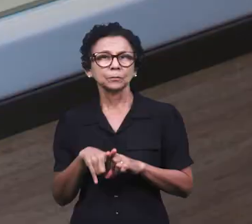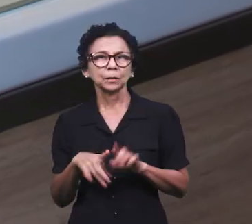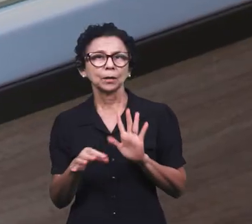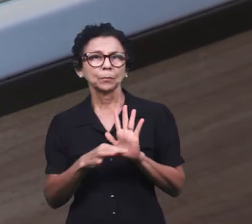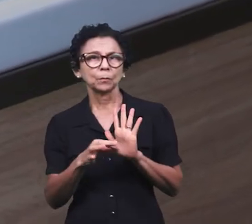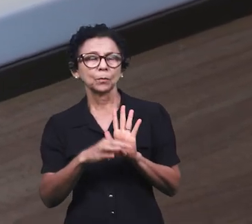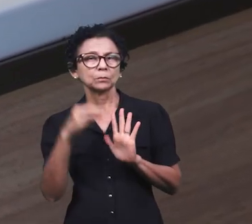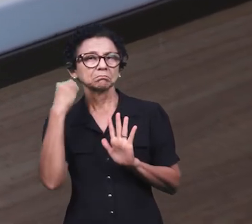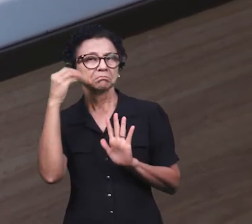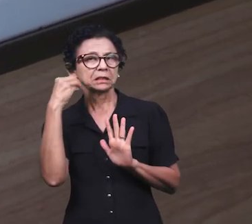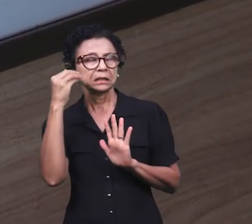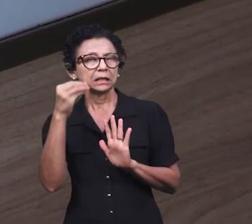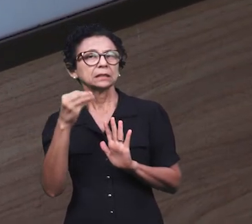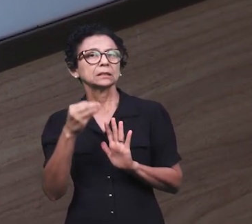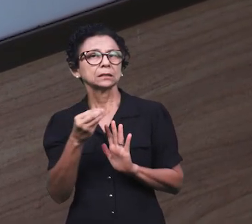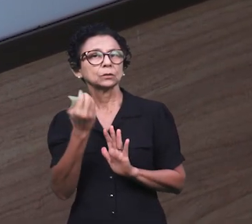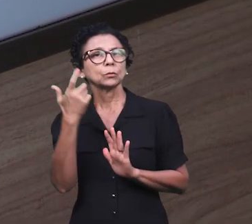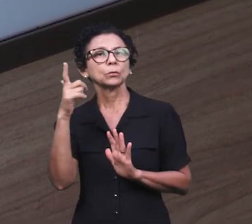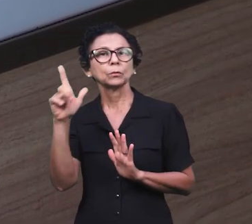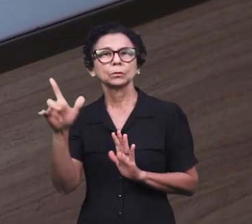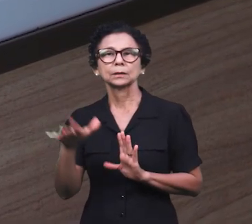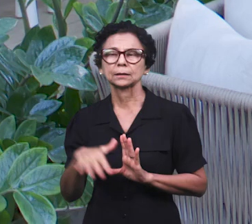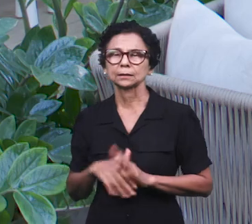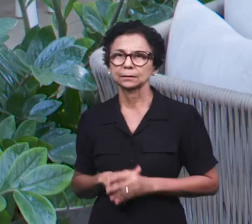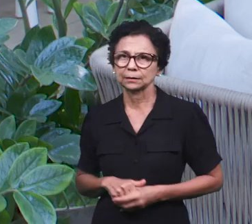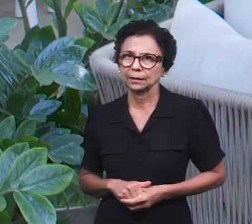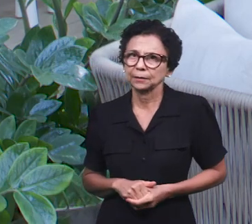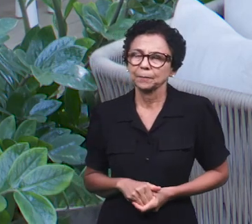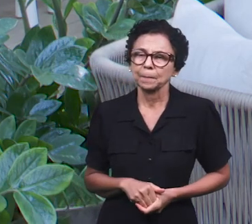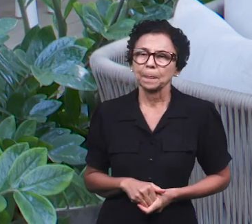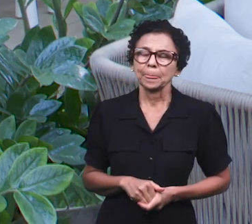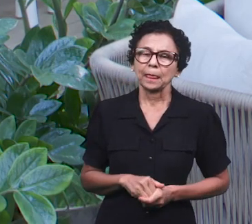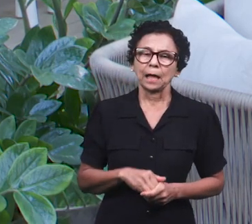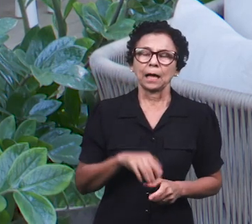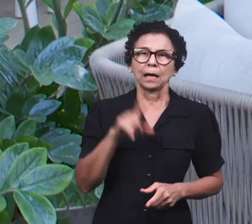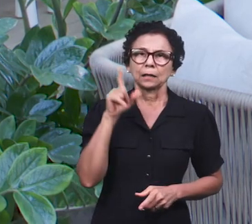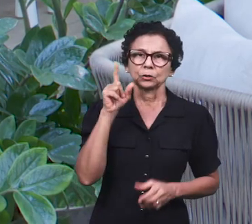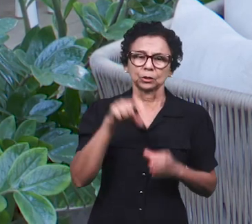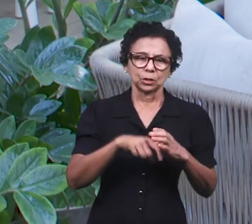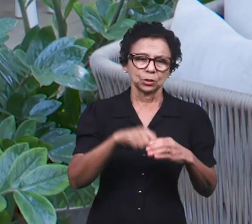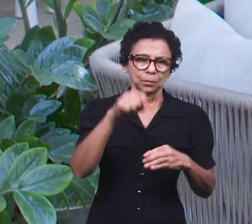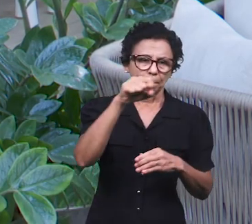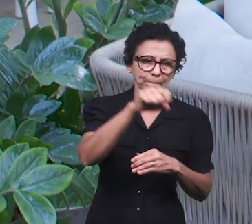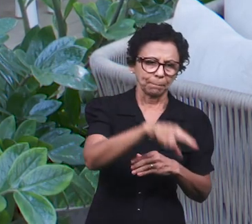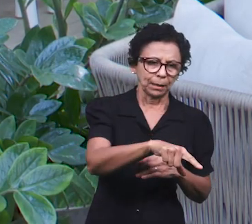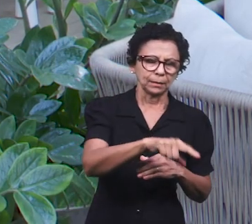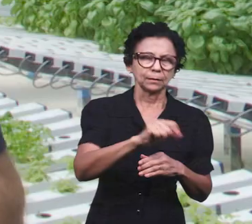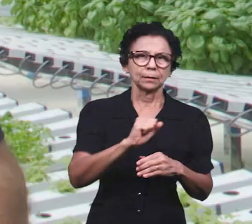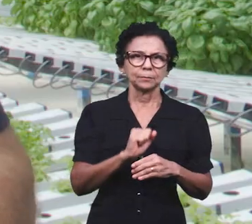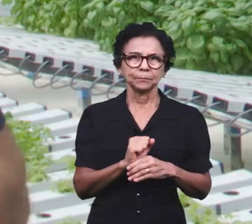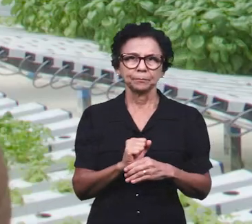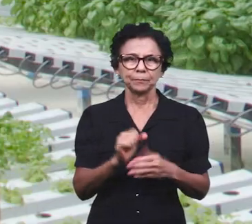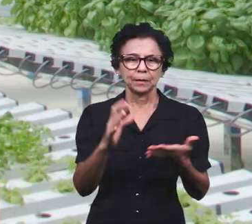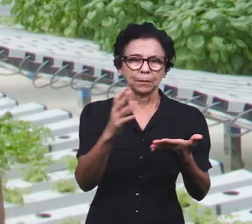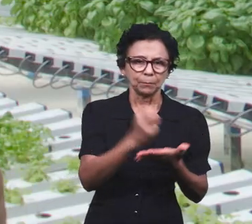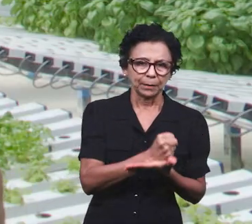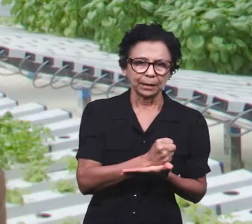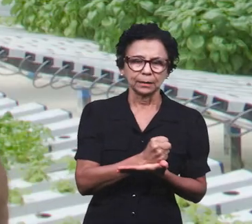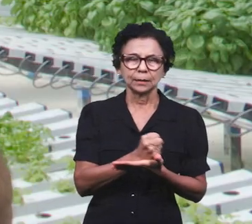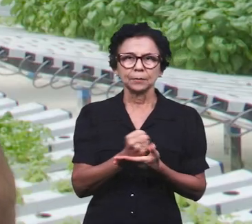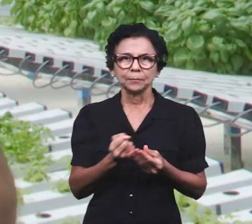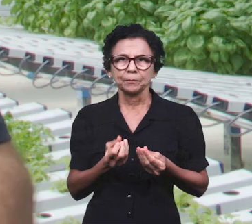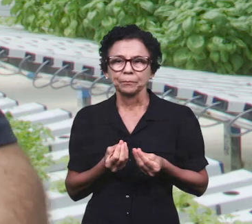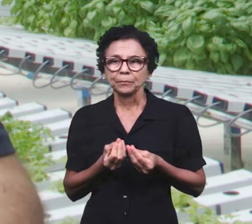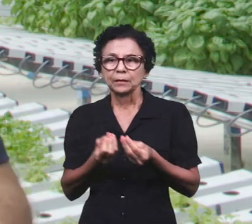experiências. E hoje a gente tem esse que a gente chama de um ecossistema. A gente produz, vende na loja, entrega e as pessoas podem vir